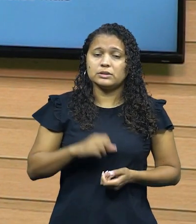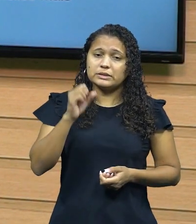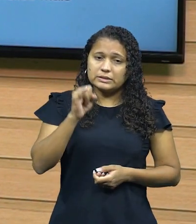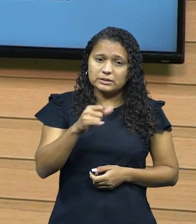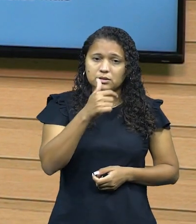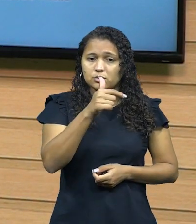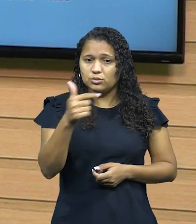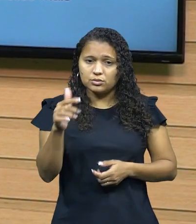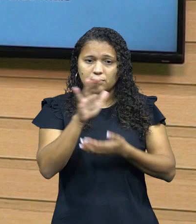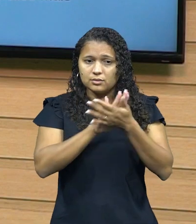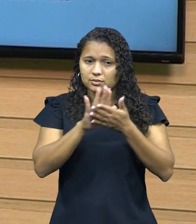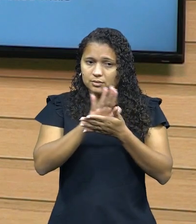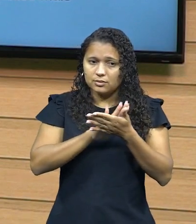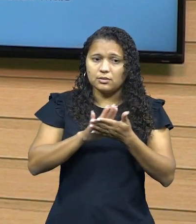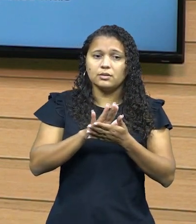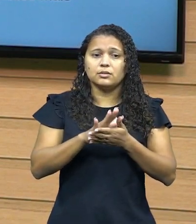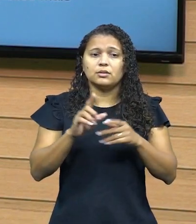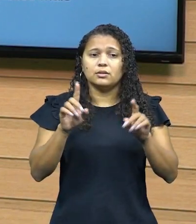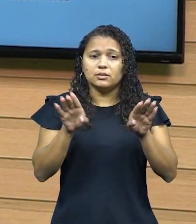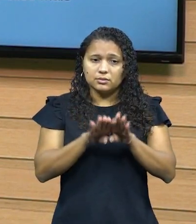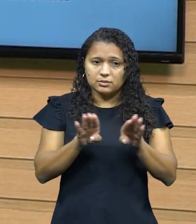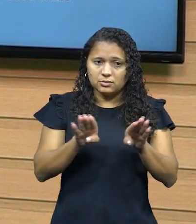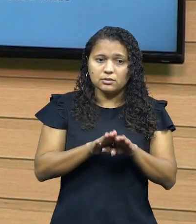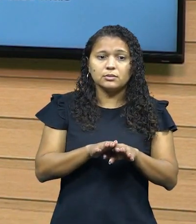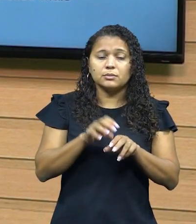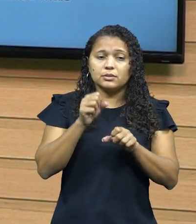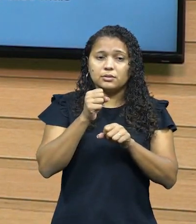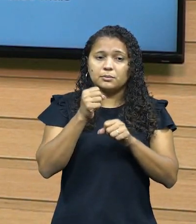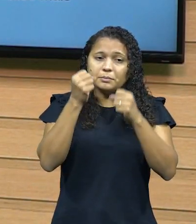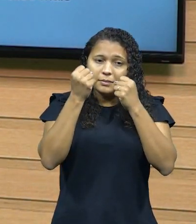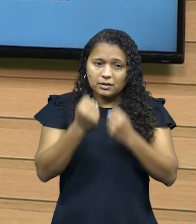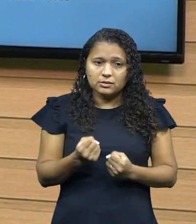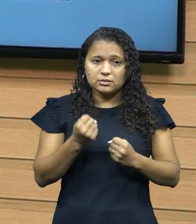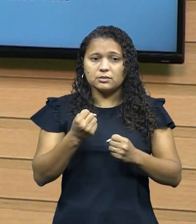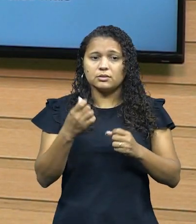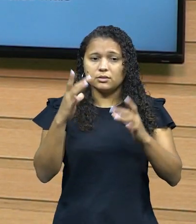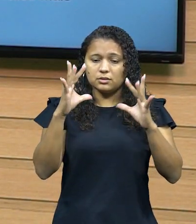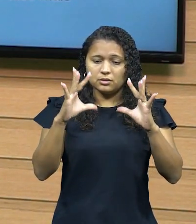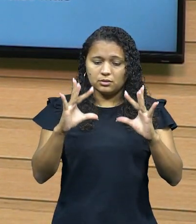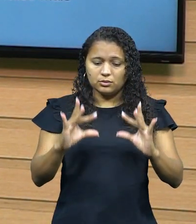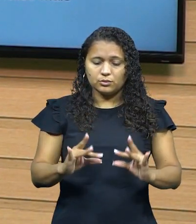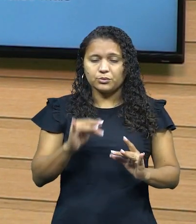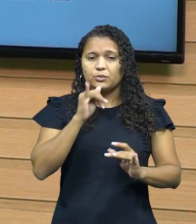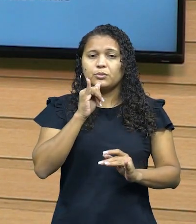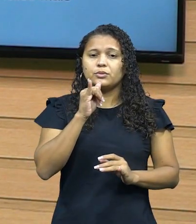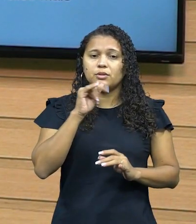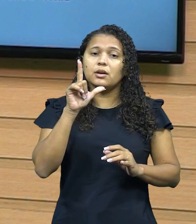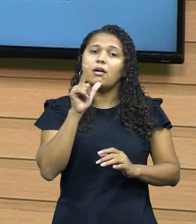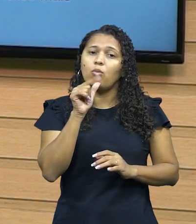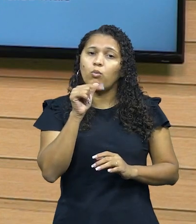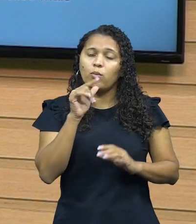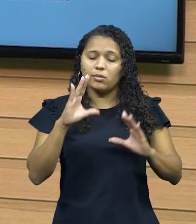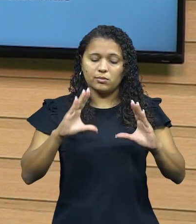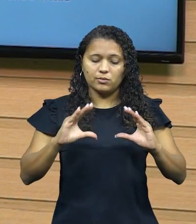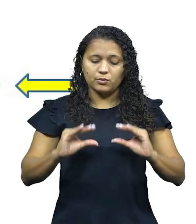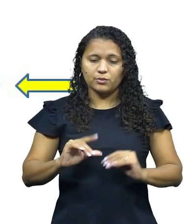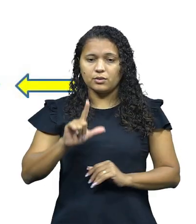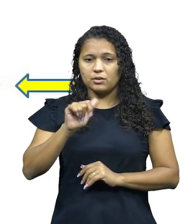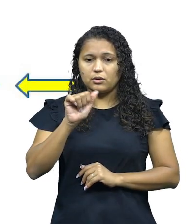mercadorias, e também quando ela está com mercadorias, a gente diminui a quantidade dessa água de lastro.